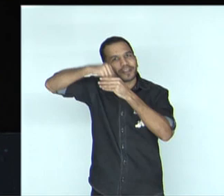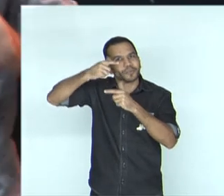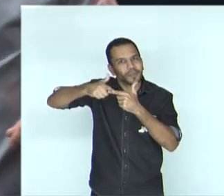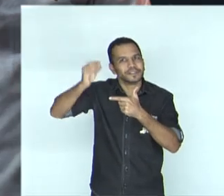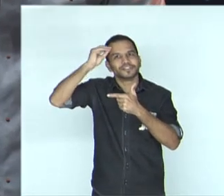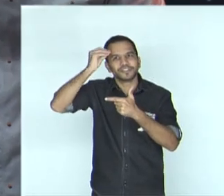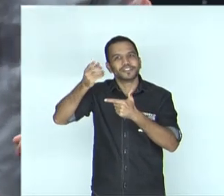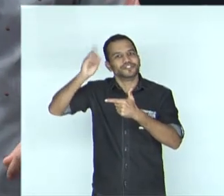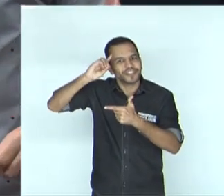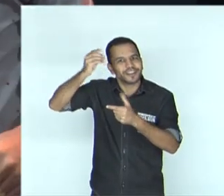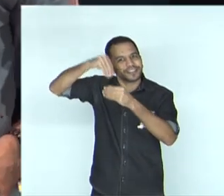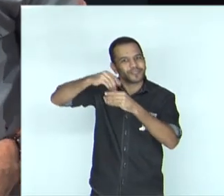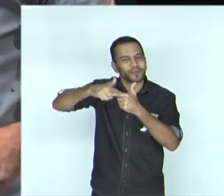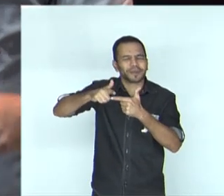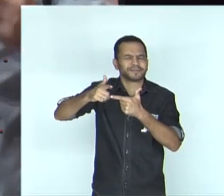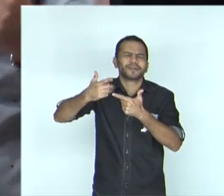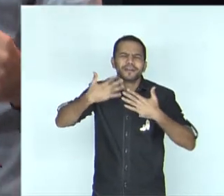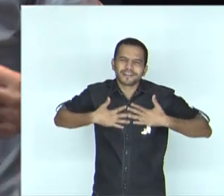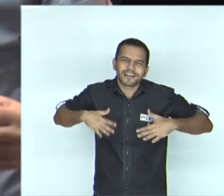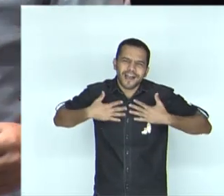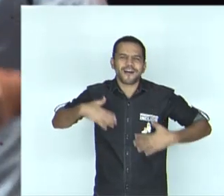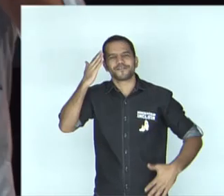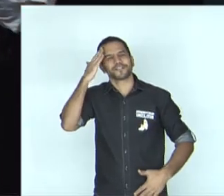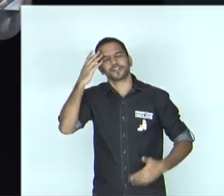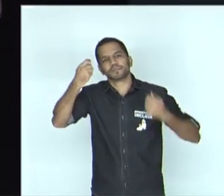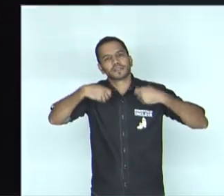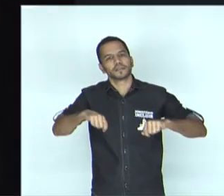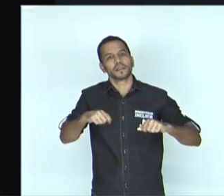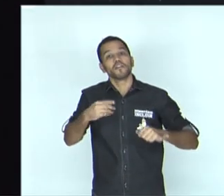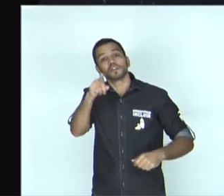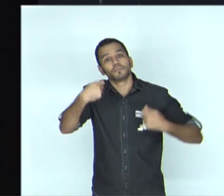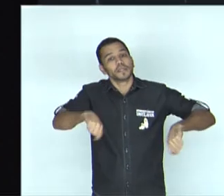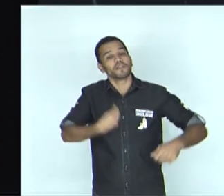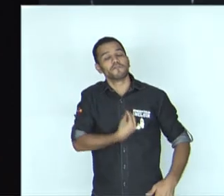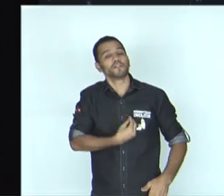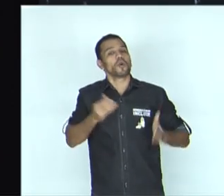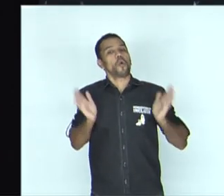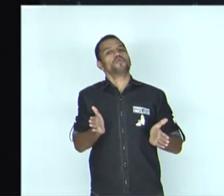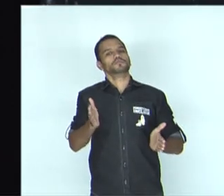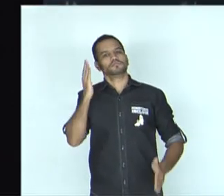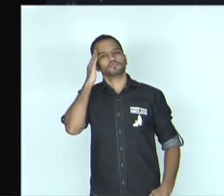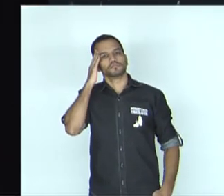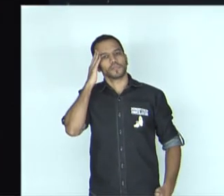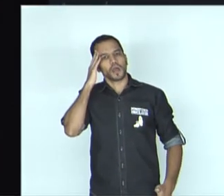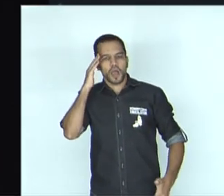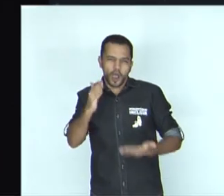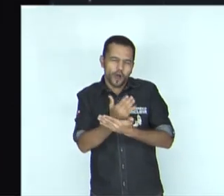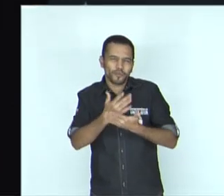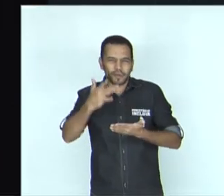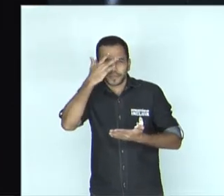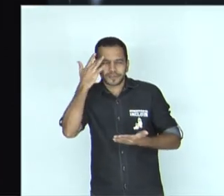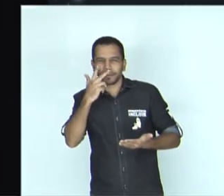Porque algumas pessoas passaram por algumas lutas que foi a solução de suas vidas. Uma